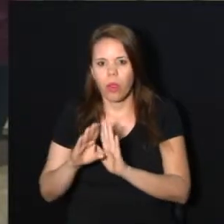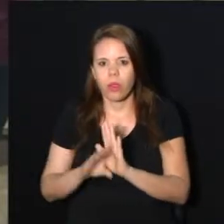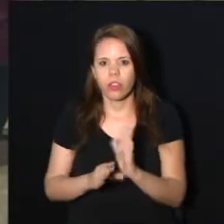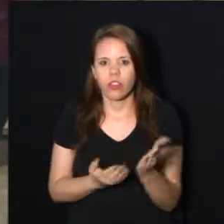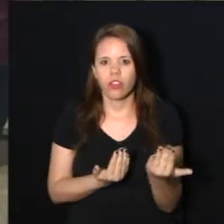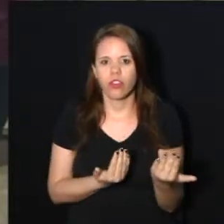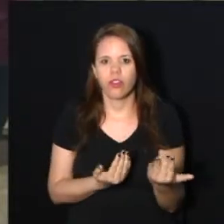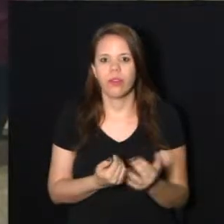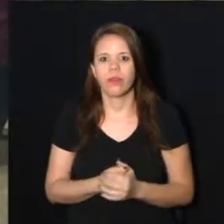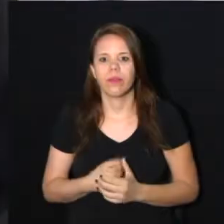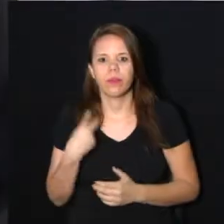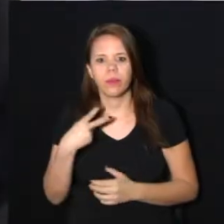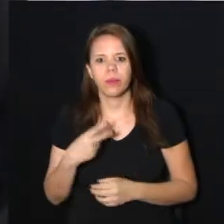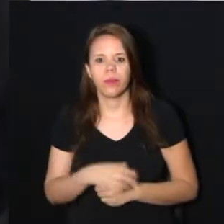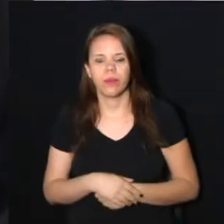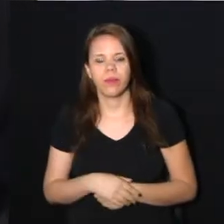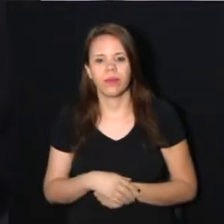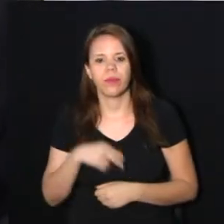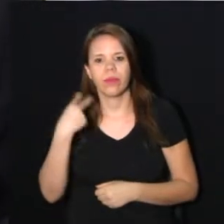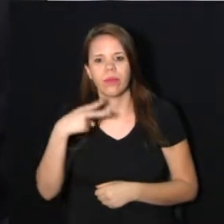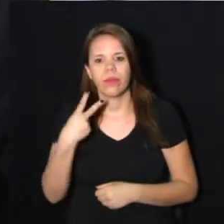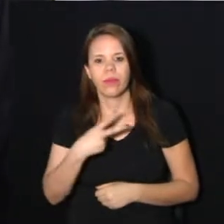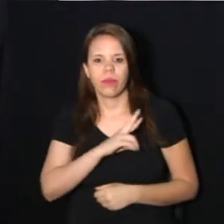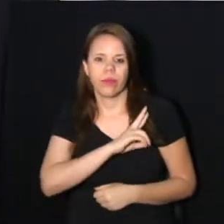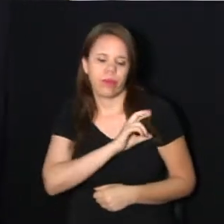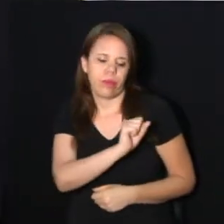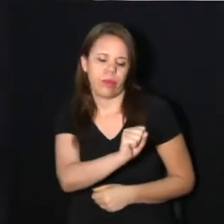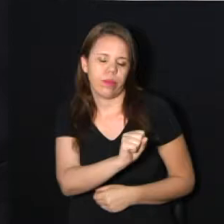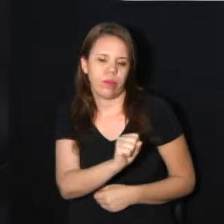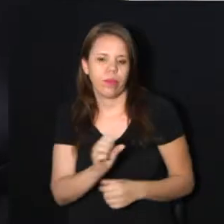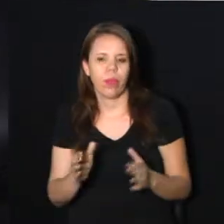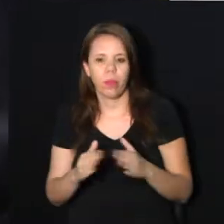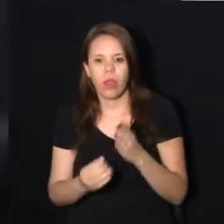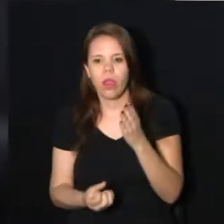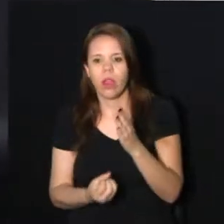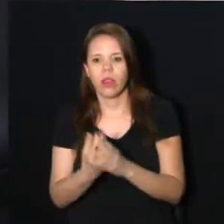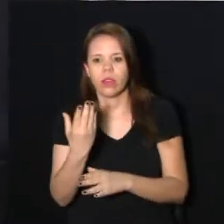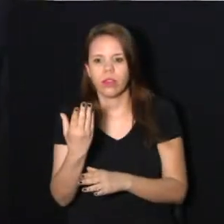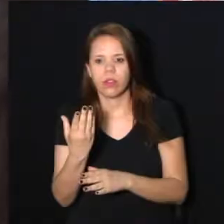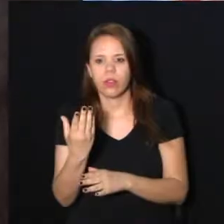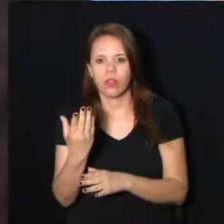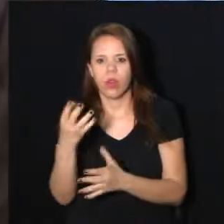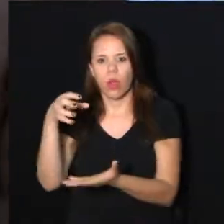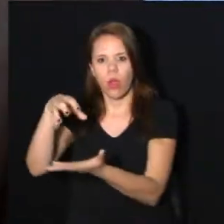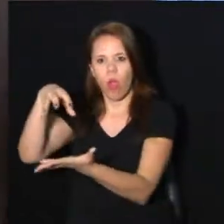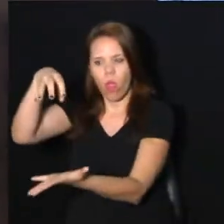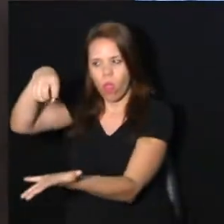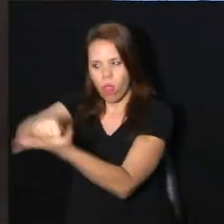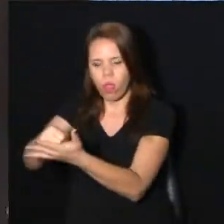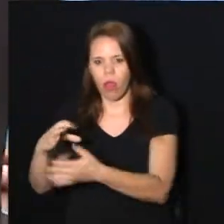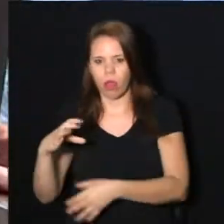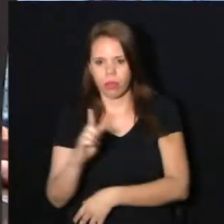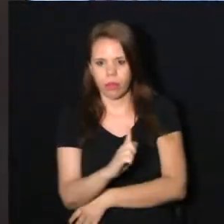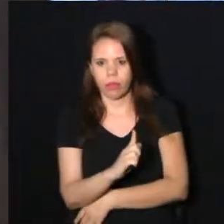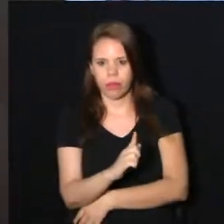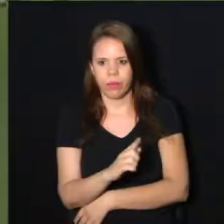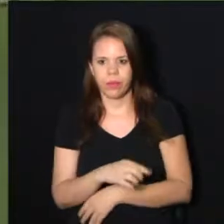Parlamento Jovem. Vereador Luiz Rossini pede a criação de um cartório no distrito do Campo